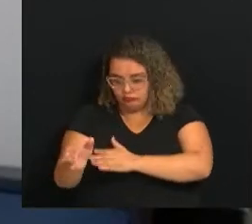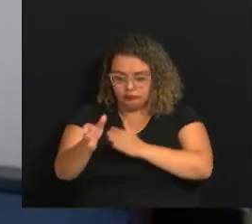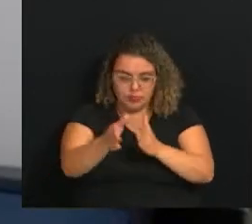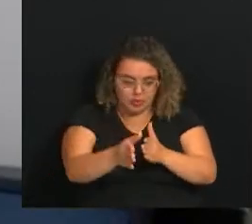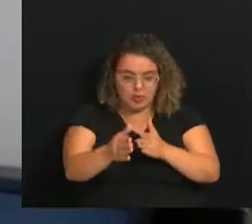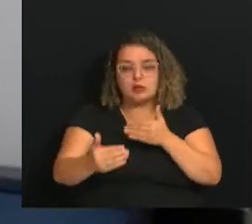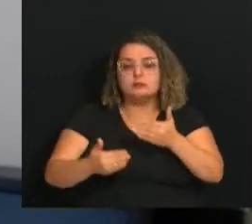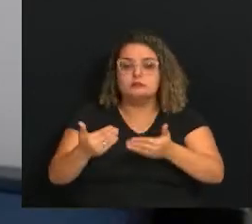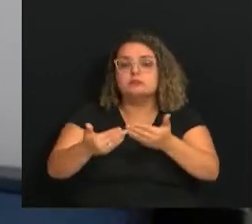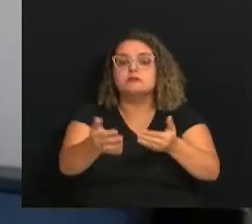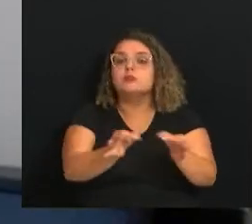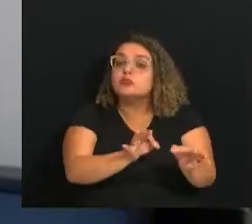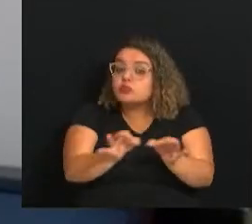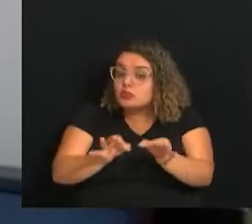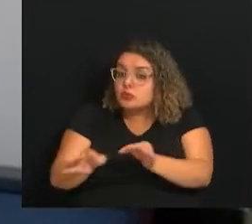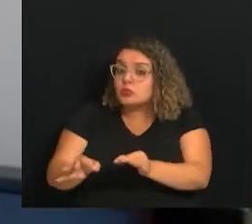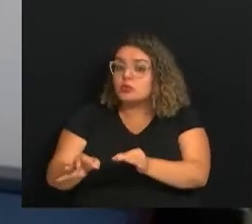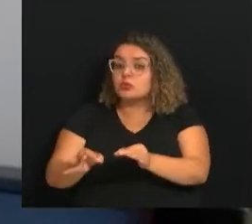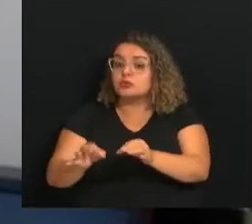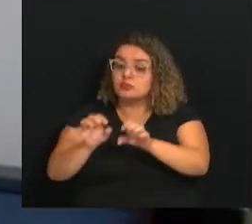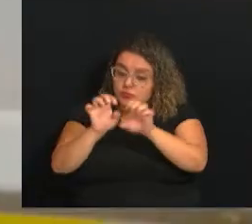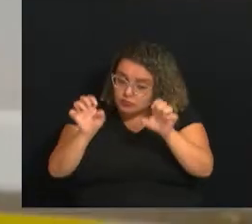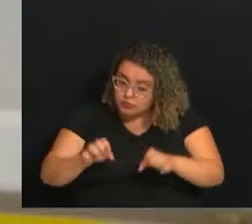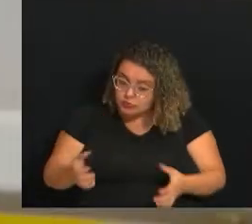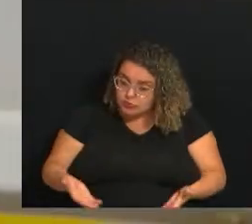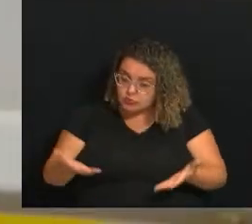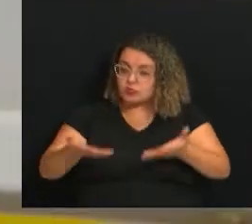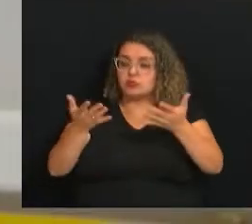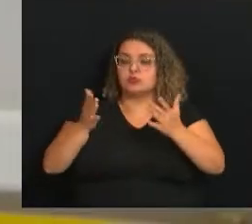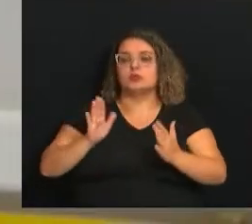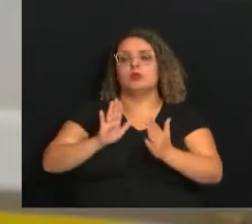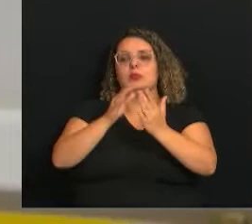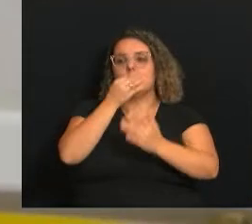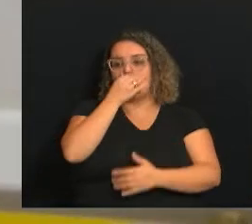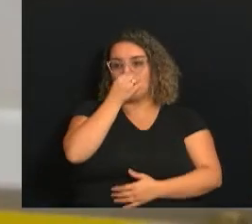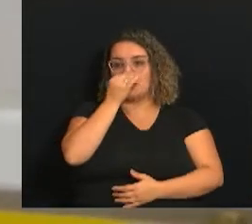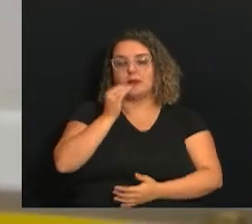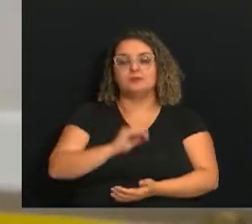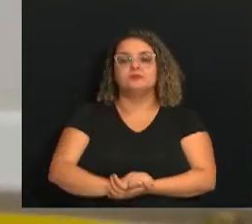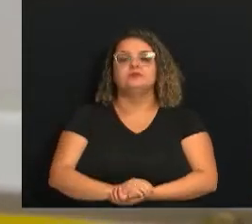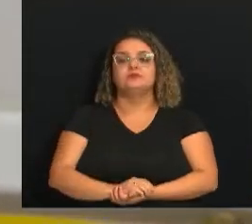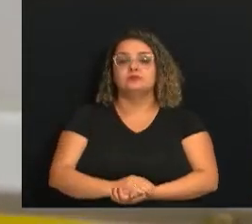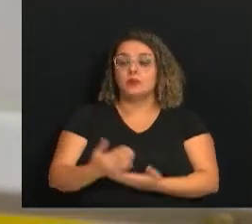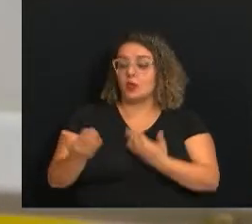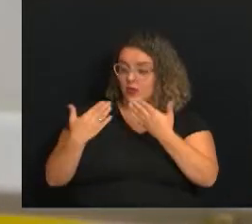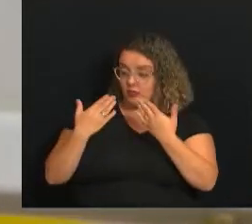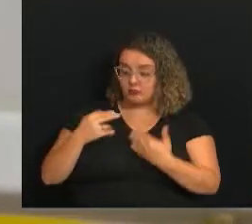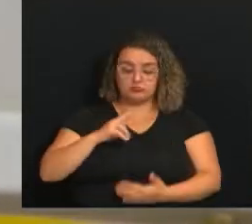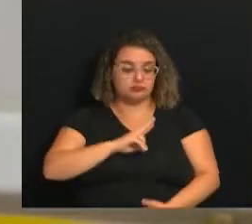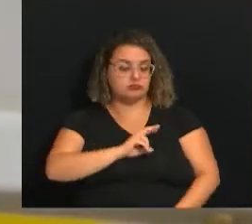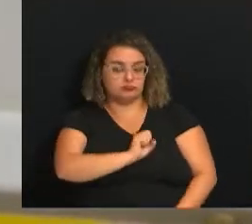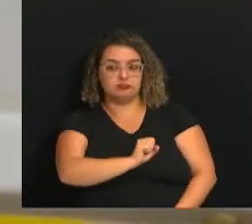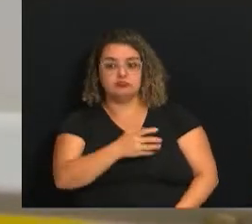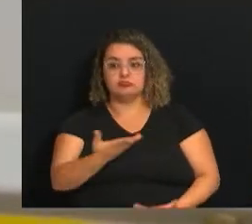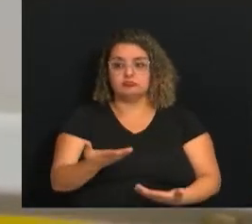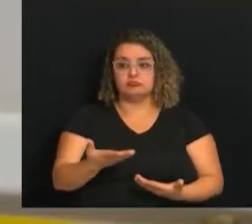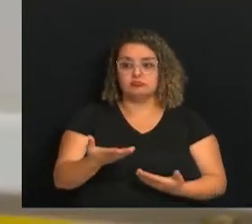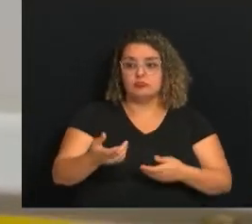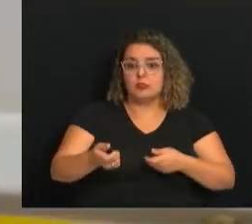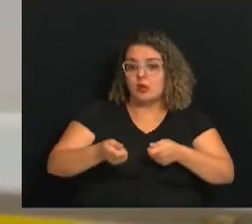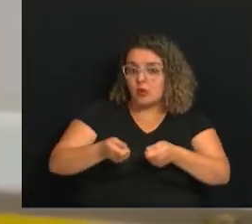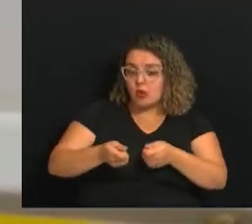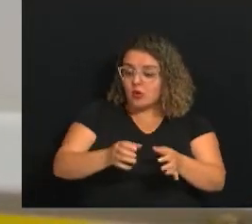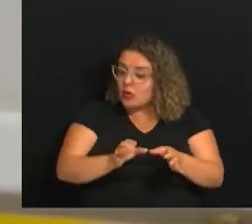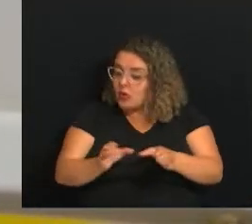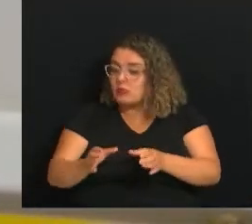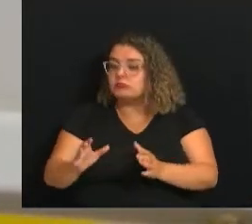de organização, de estruturação da frente. Bom, falamos com o vereador Rossini, que deve coordenar, né, presidir a frente,